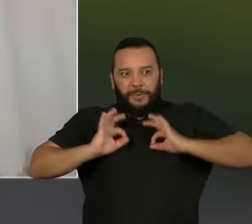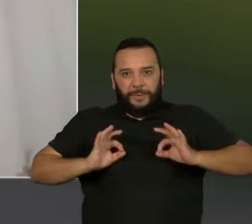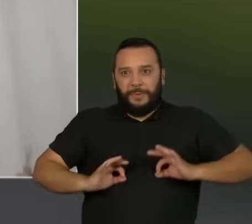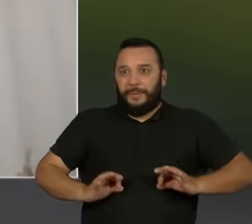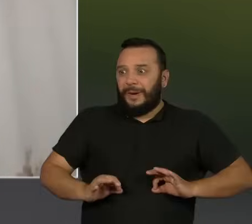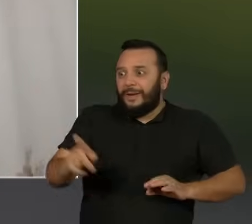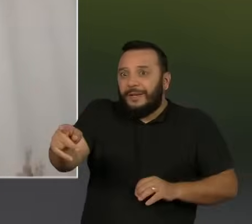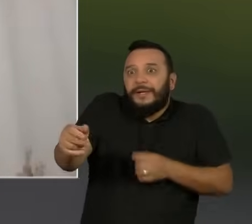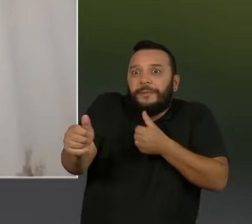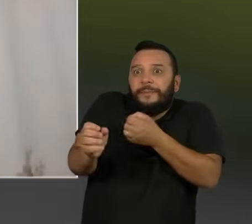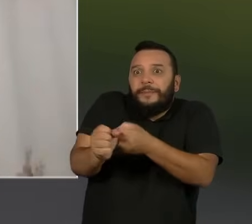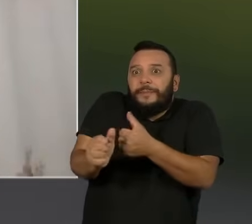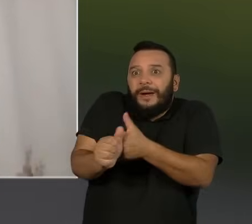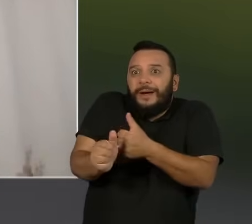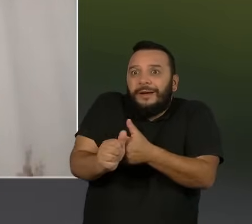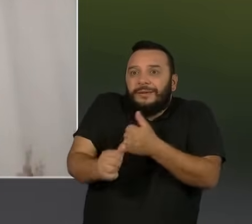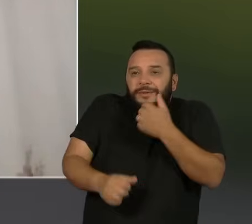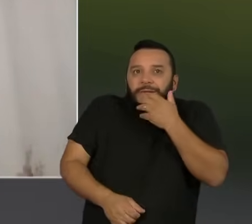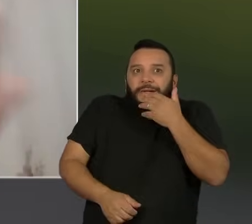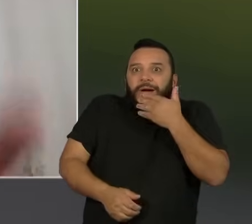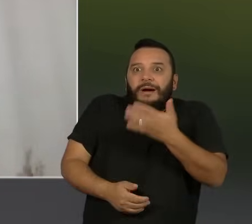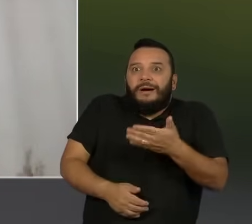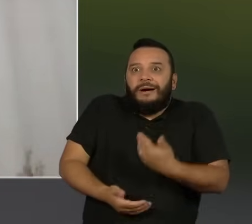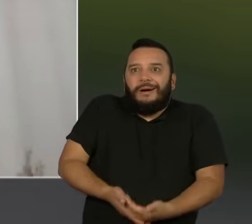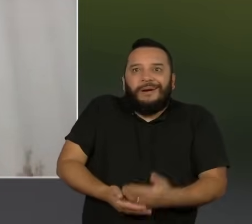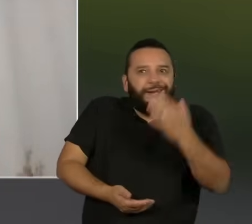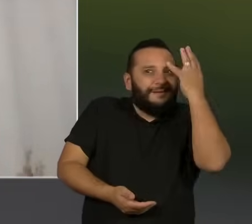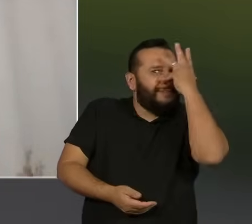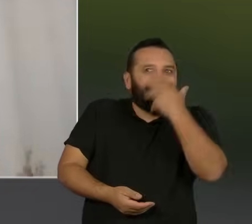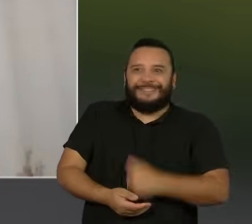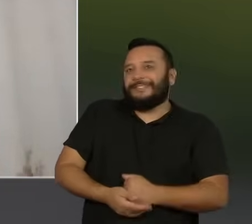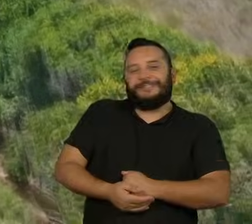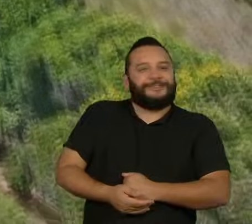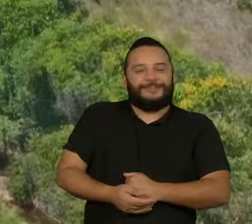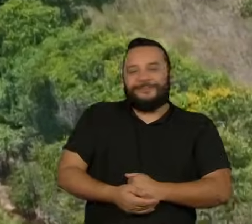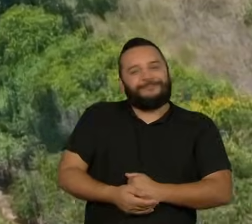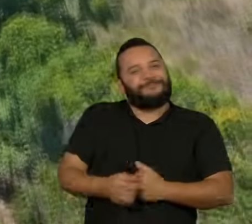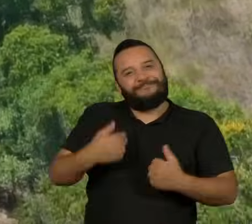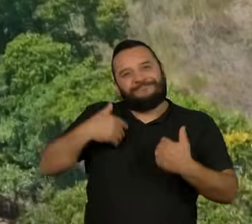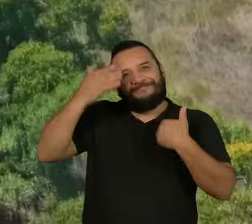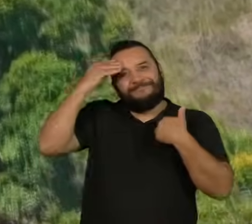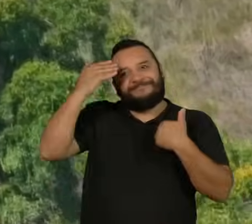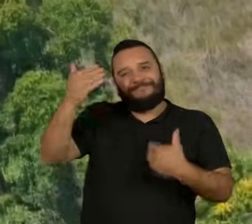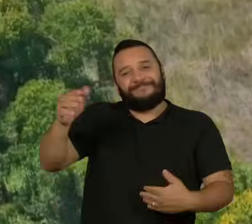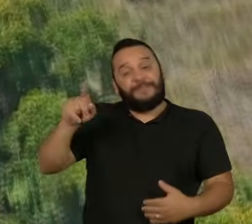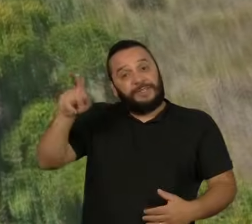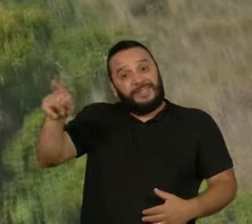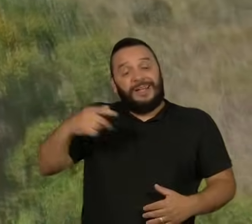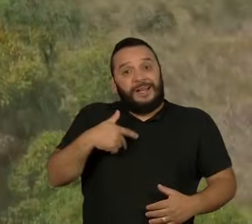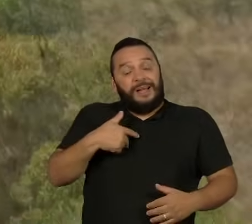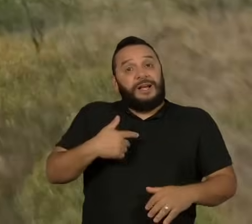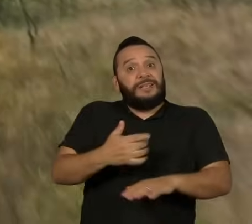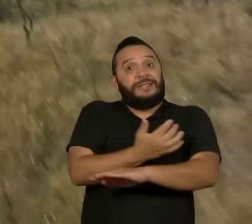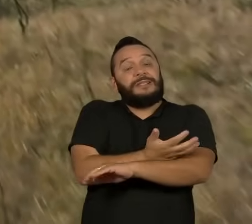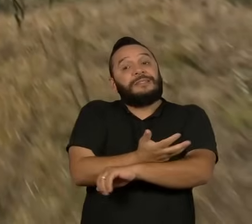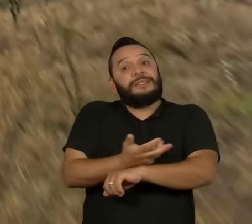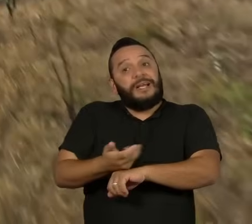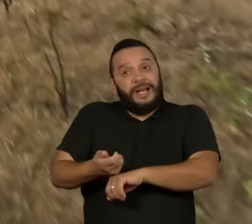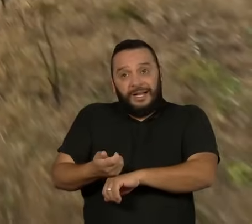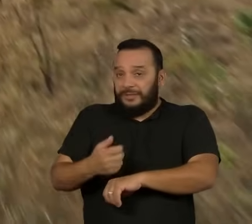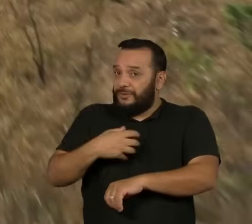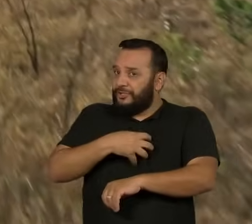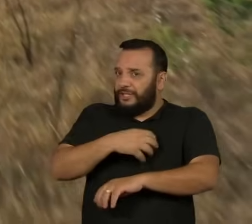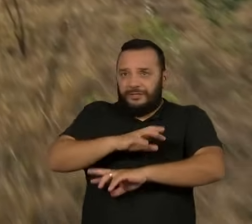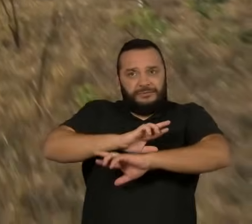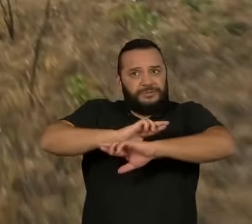né? Então isso foi lindo, foi muito gratificante. Lá no Cerrado já não, já é outro